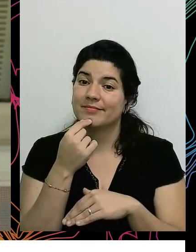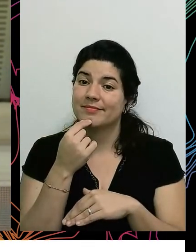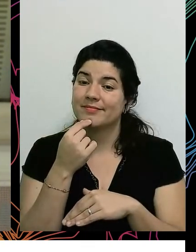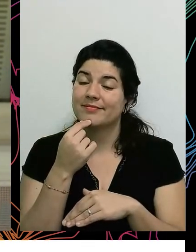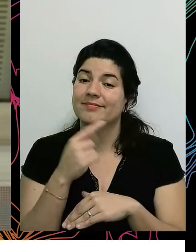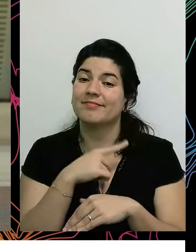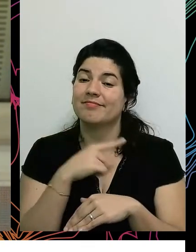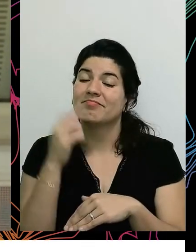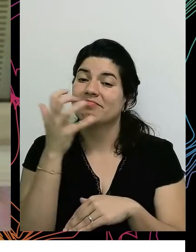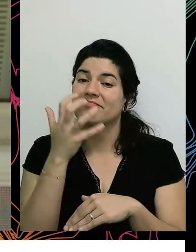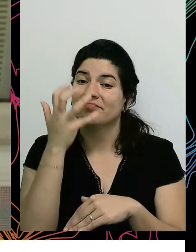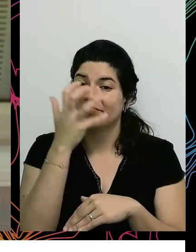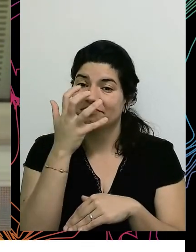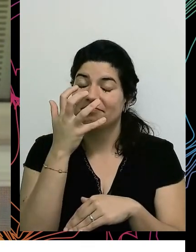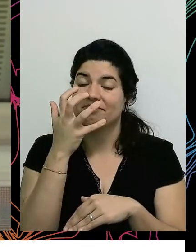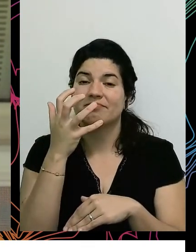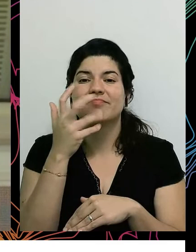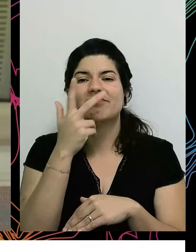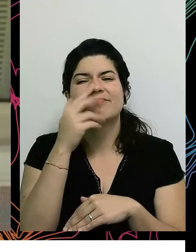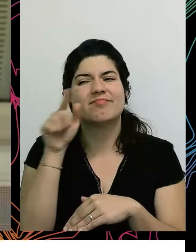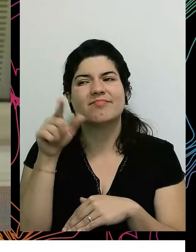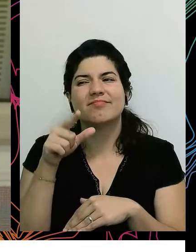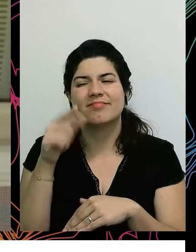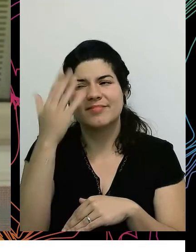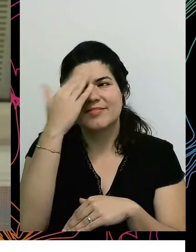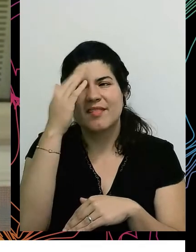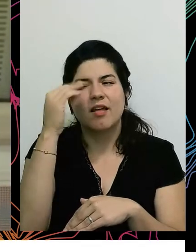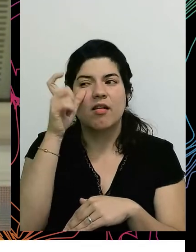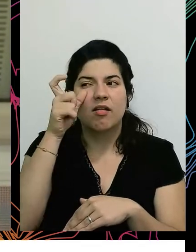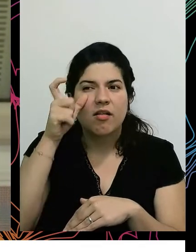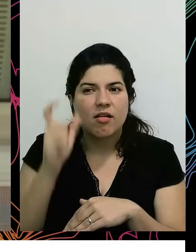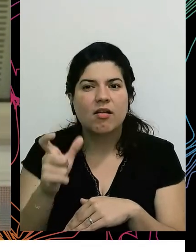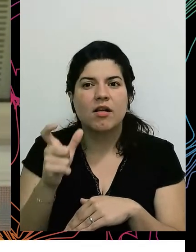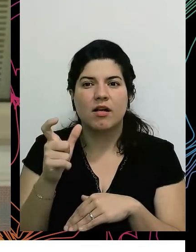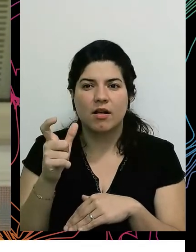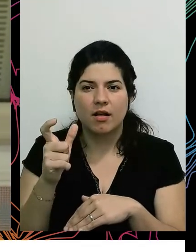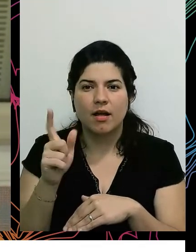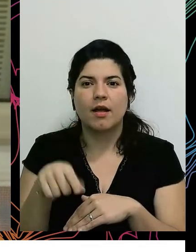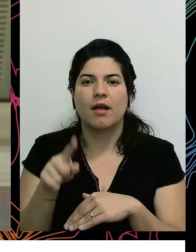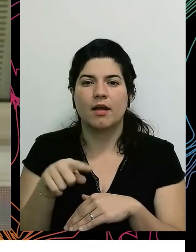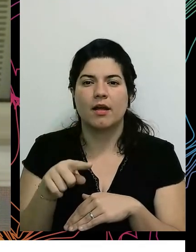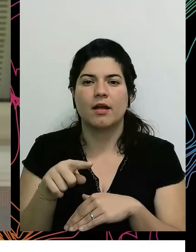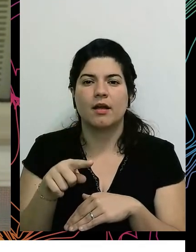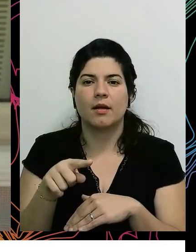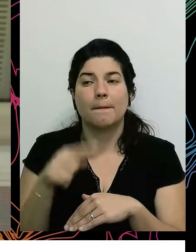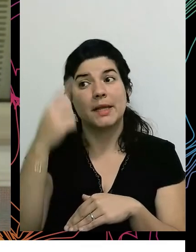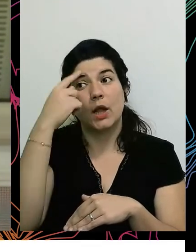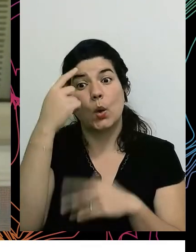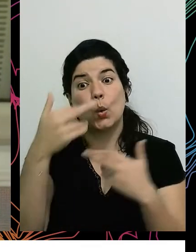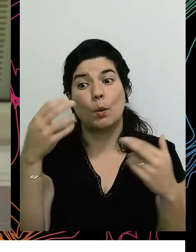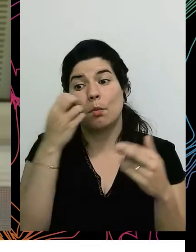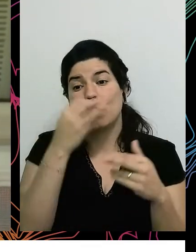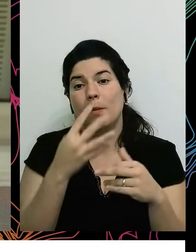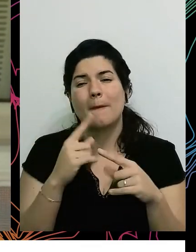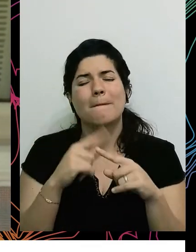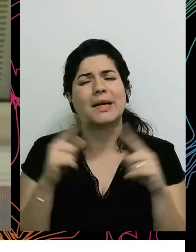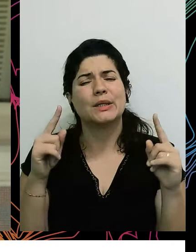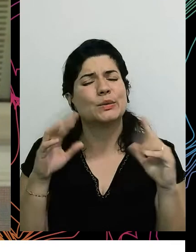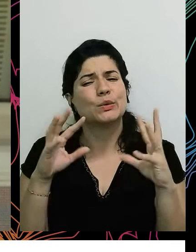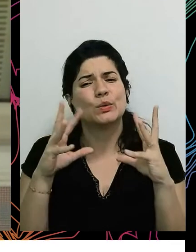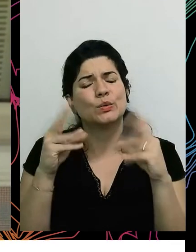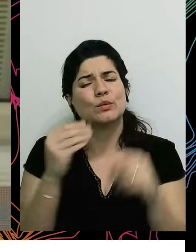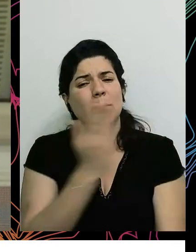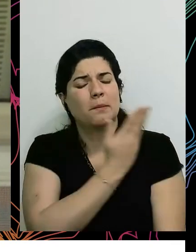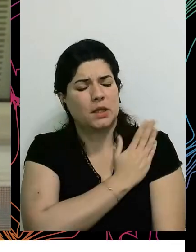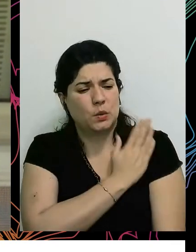apasionados, es interpretado como ambicioso, como cosa boa. Mas todo eso, todos esos preconceitos,